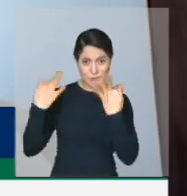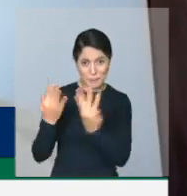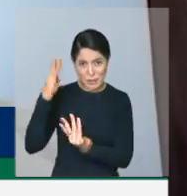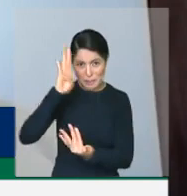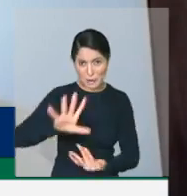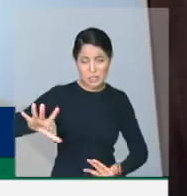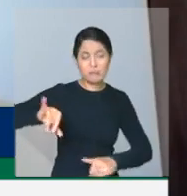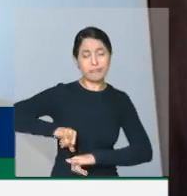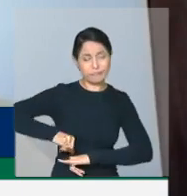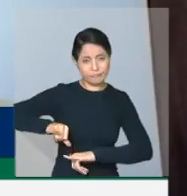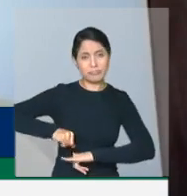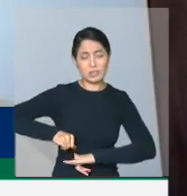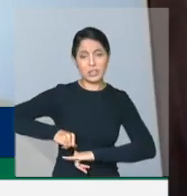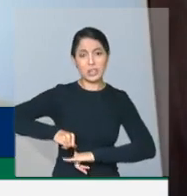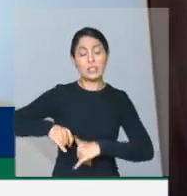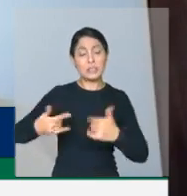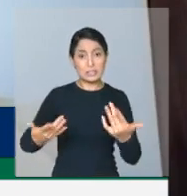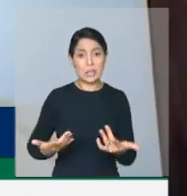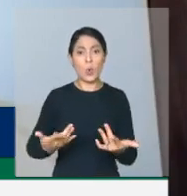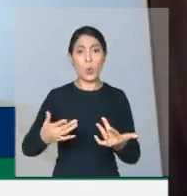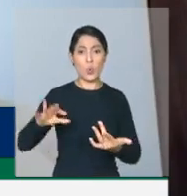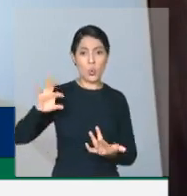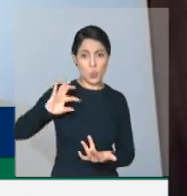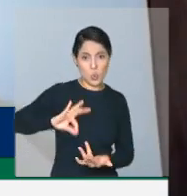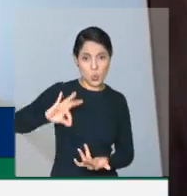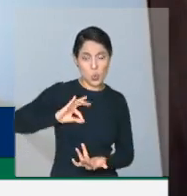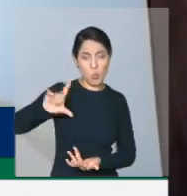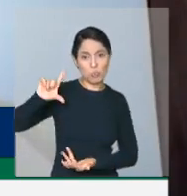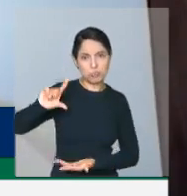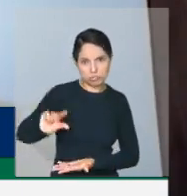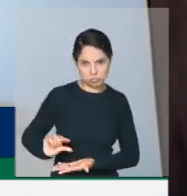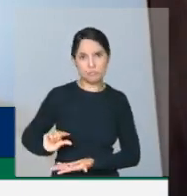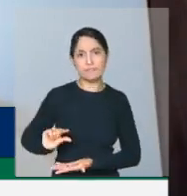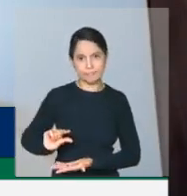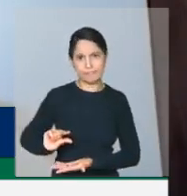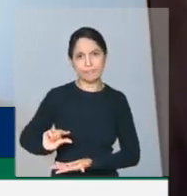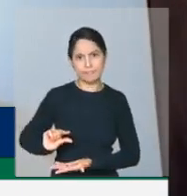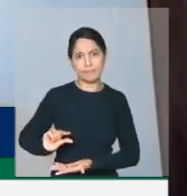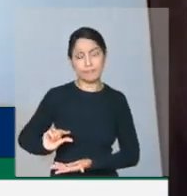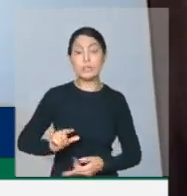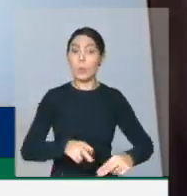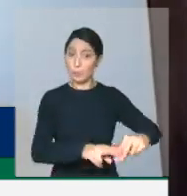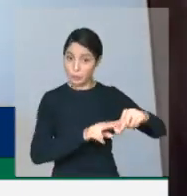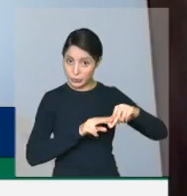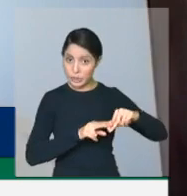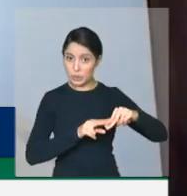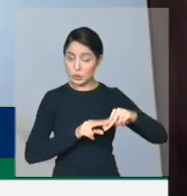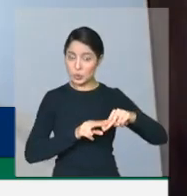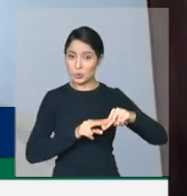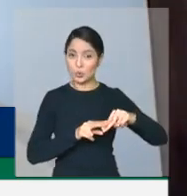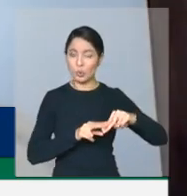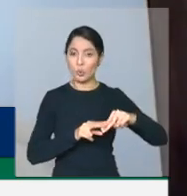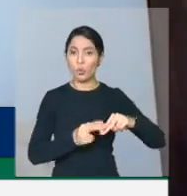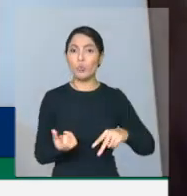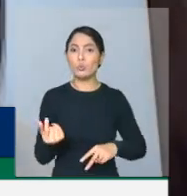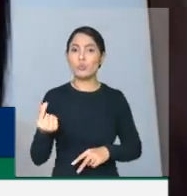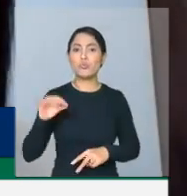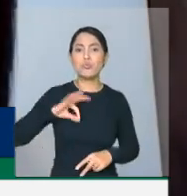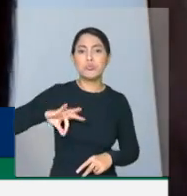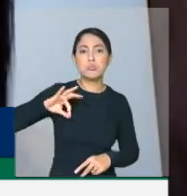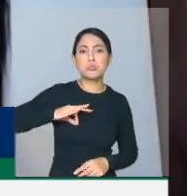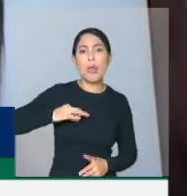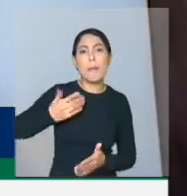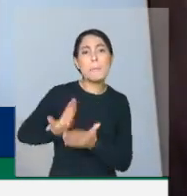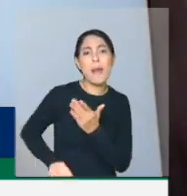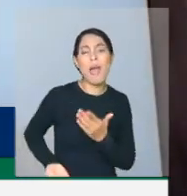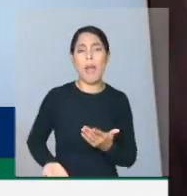brasileiras, diminuindo consideravelmente o sustento de muitos trabalhadores. Com efeito, a perda da renda é observada com